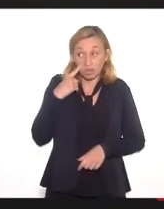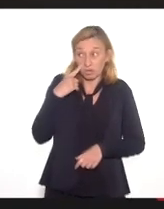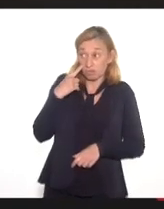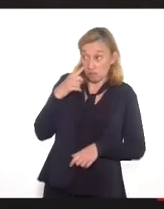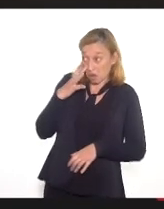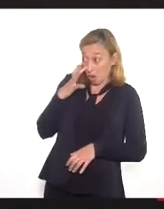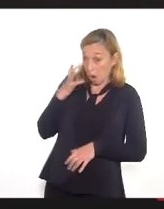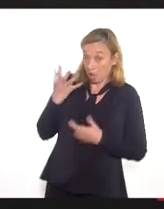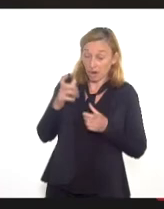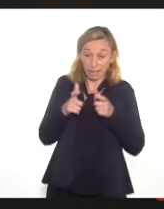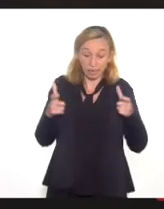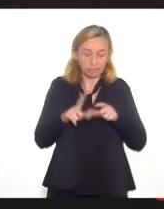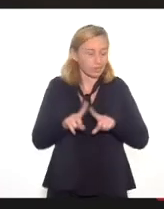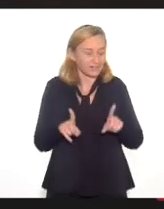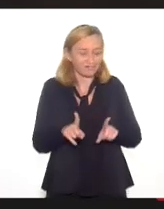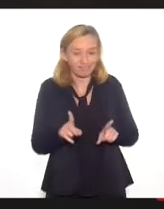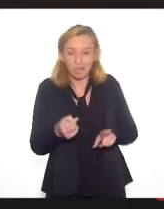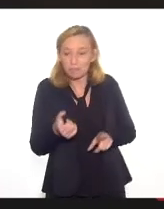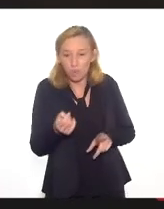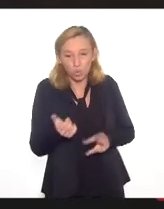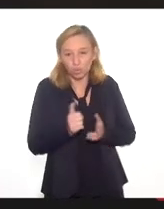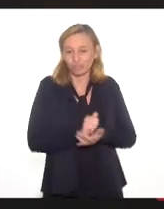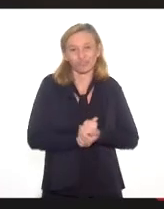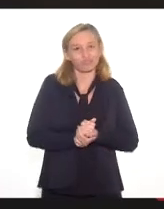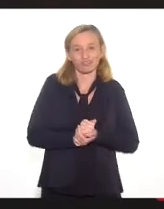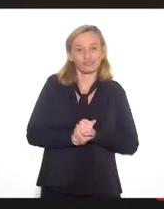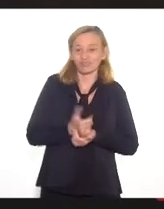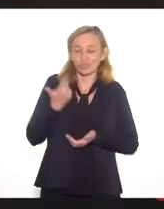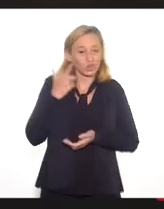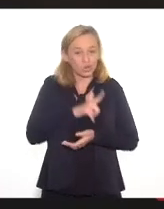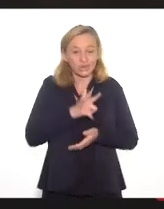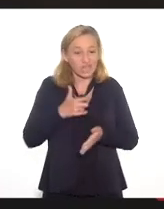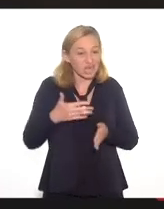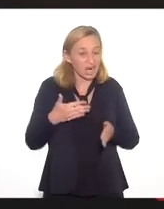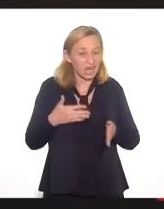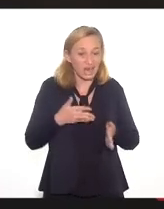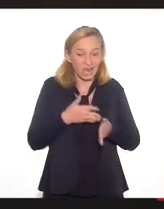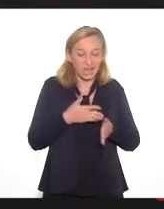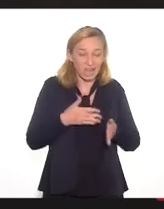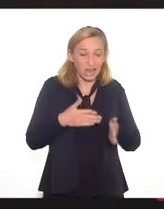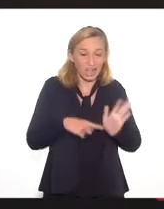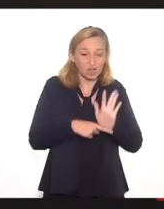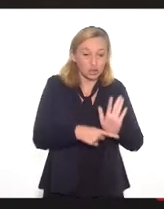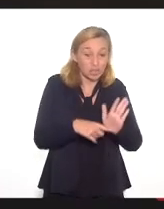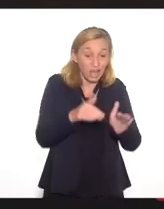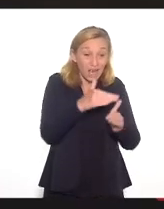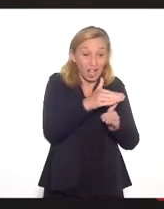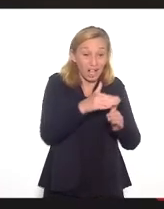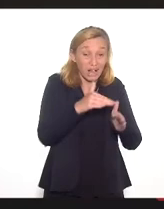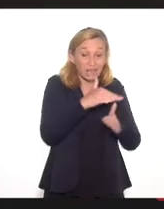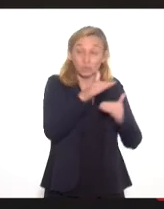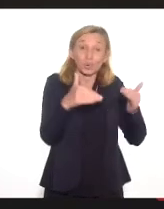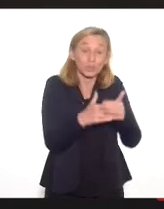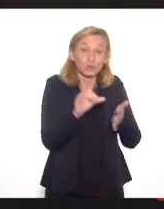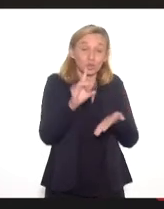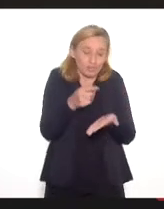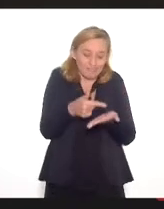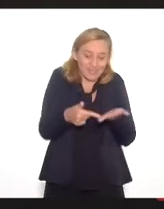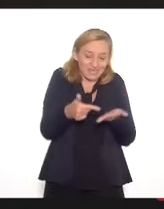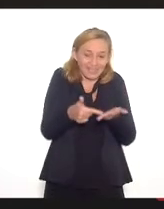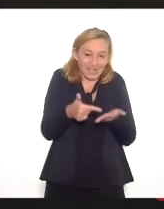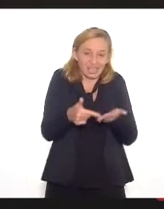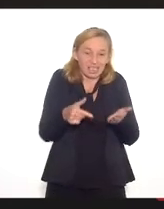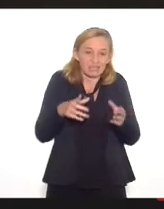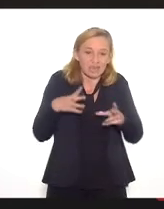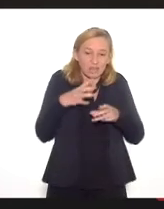muito importantes mas eles não conseguem atender nem um centésimo da demanda que nós temos a gente fez uma